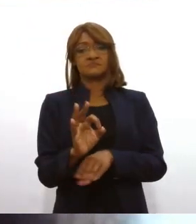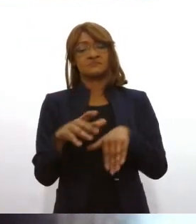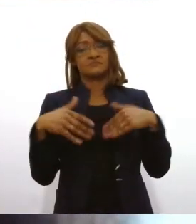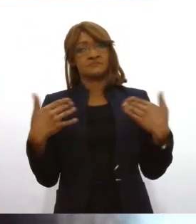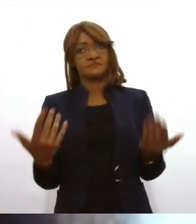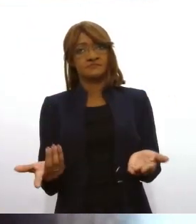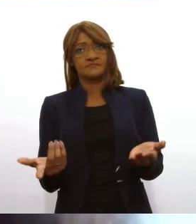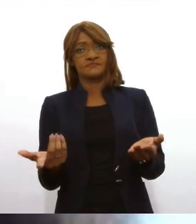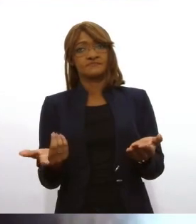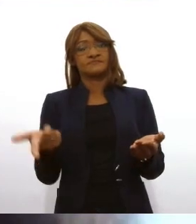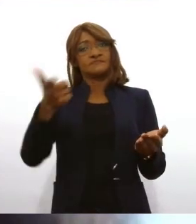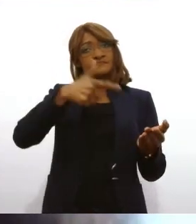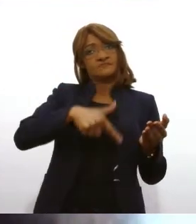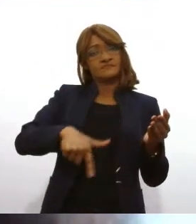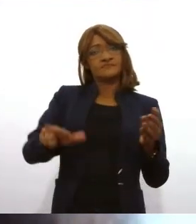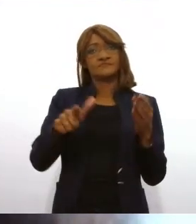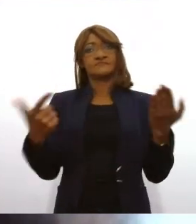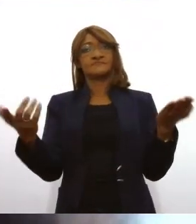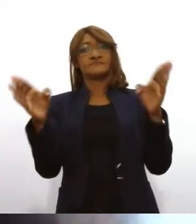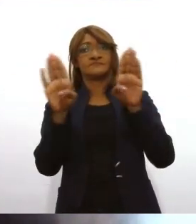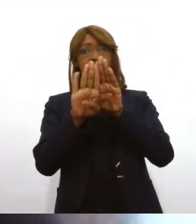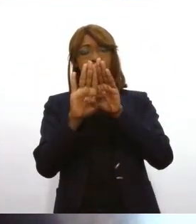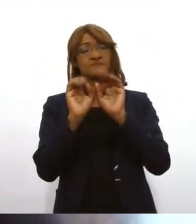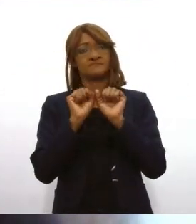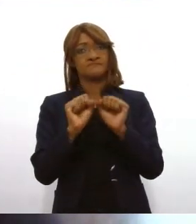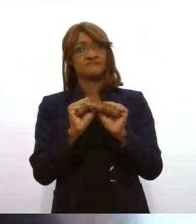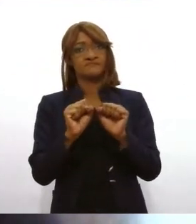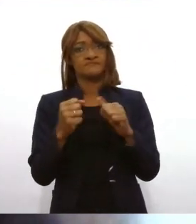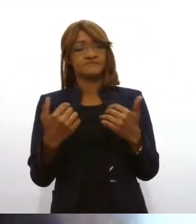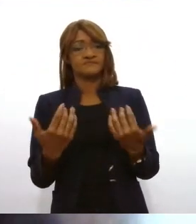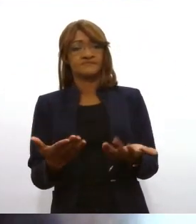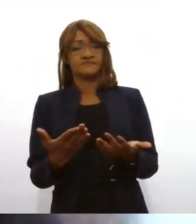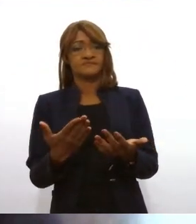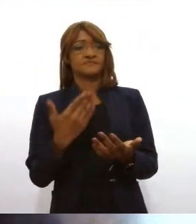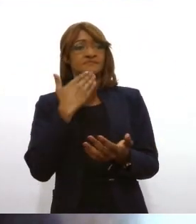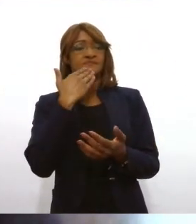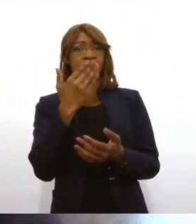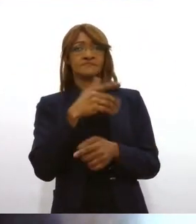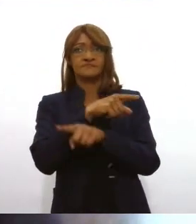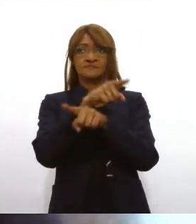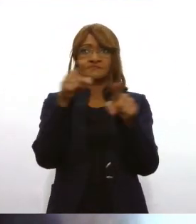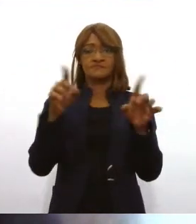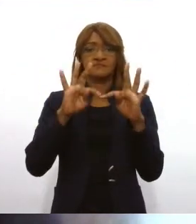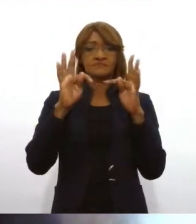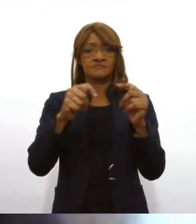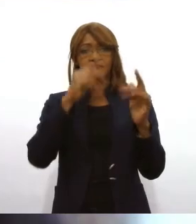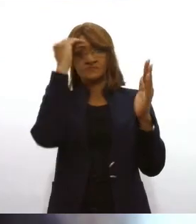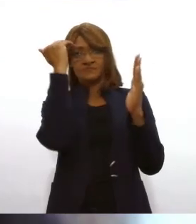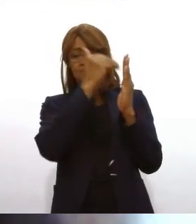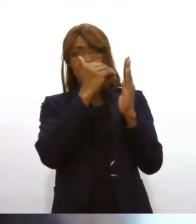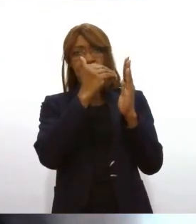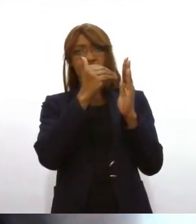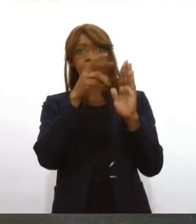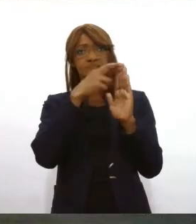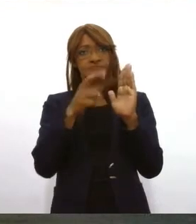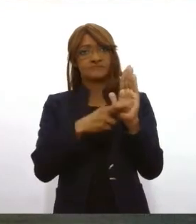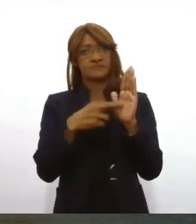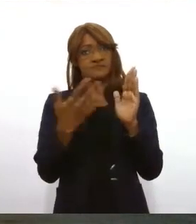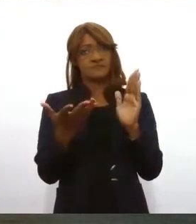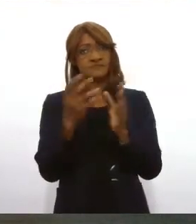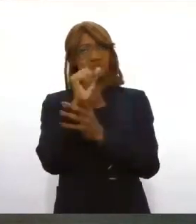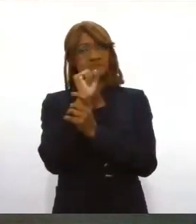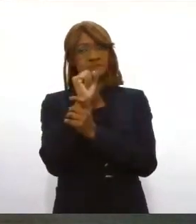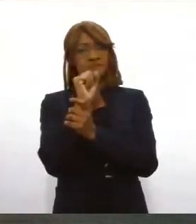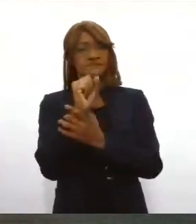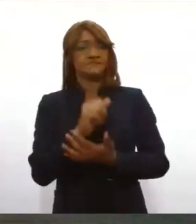voltar a fechar, né? Então a gente faz um apelo para que as pessoas tenham consciência e cumpram os protocolos de segurança. Muito